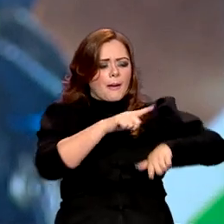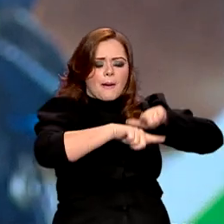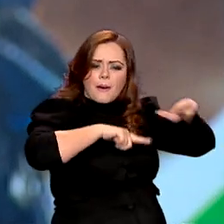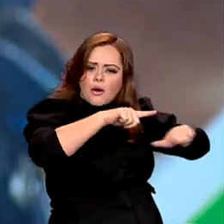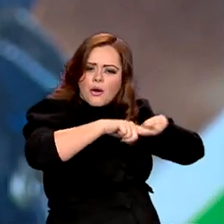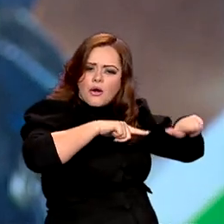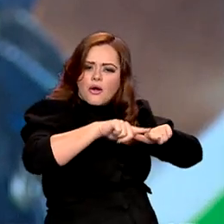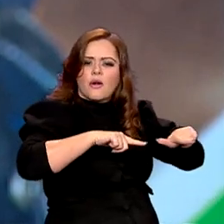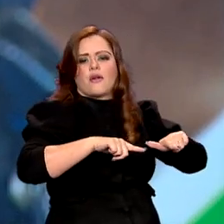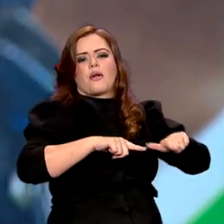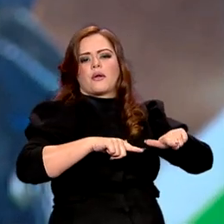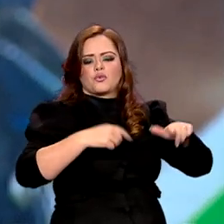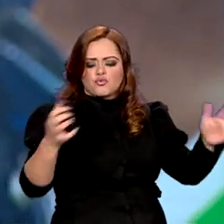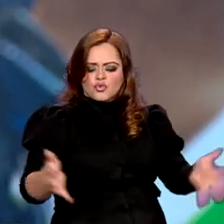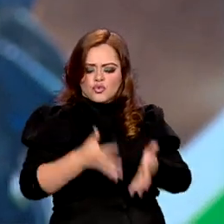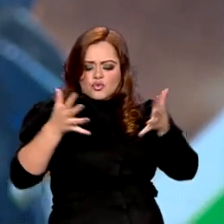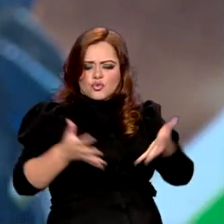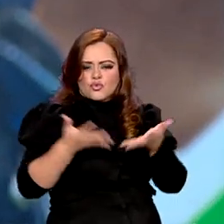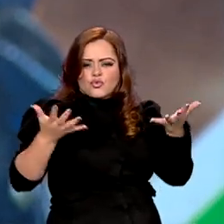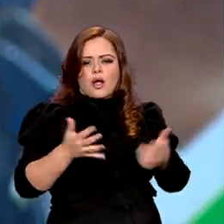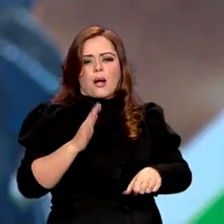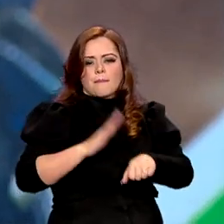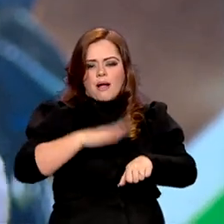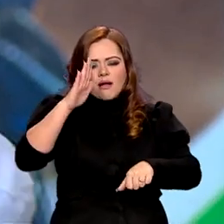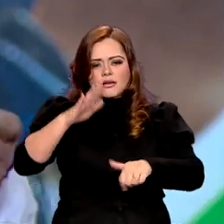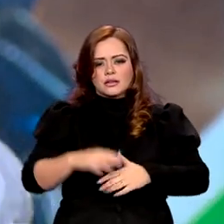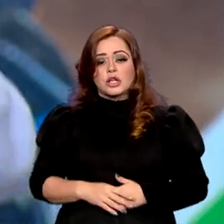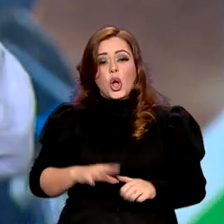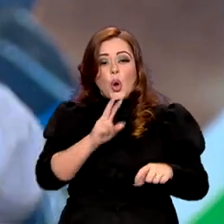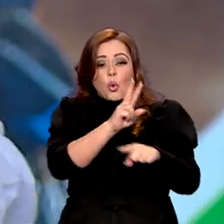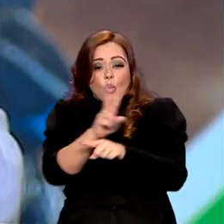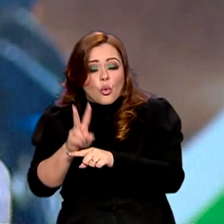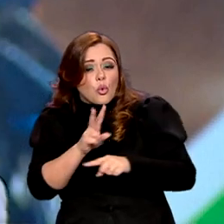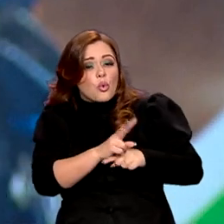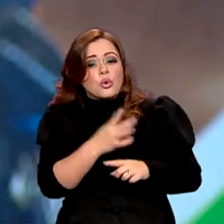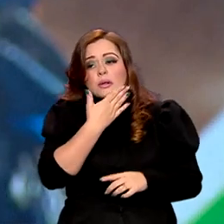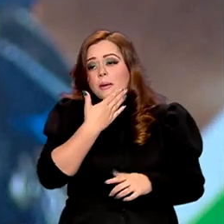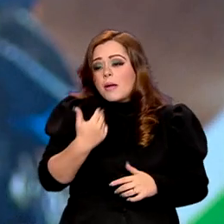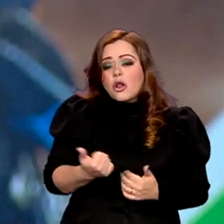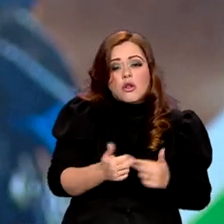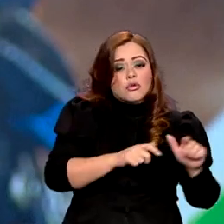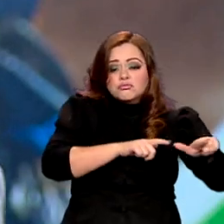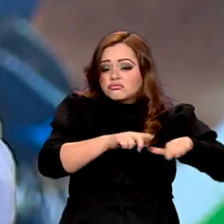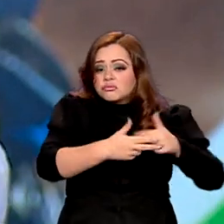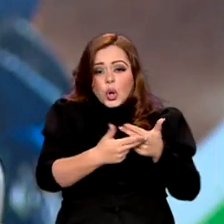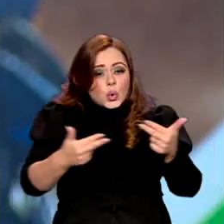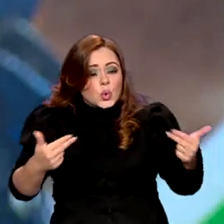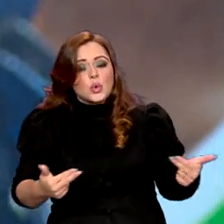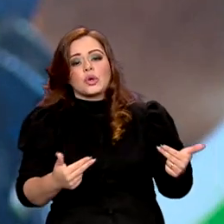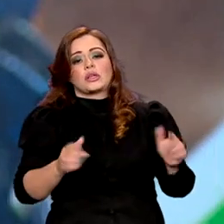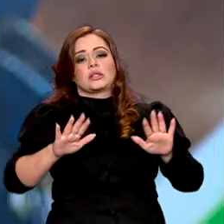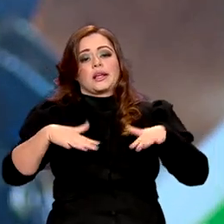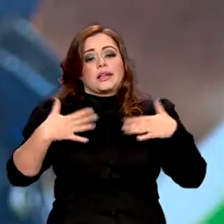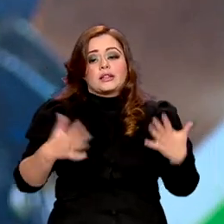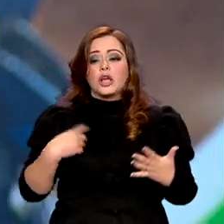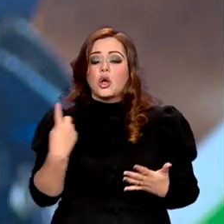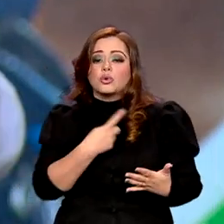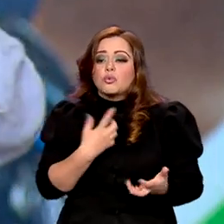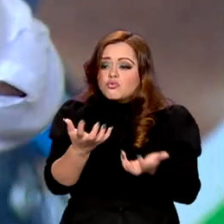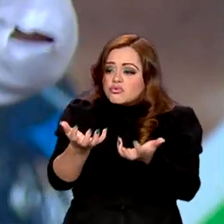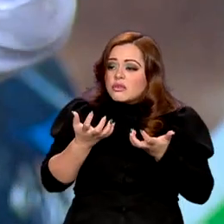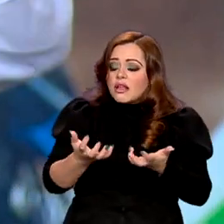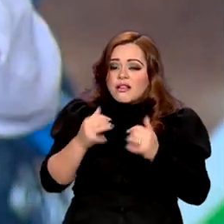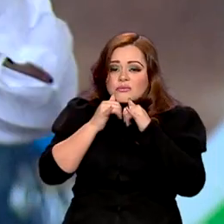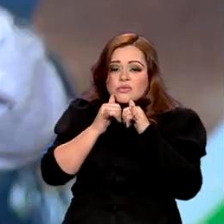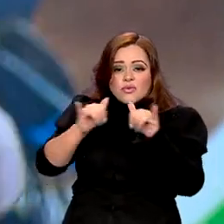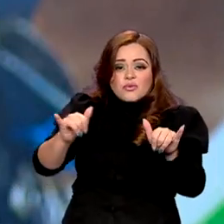mais, ela produz mais, ela cuida melhor das coisas que ela tem que fazer, e é por isso que nós queremos